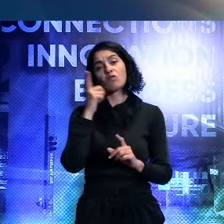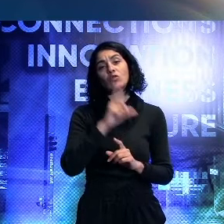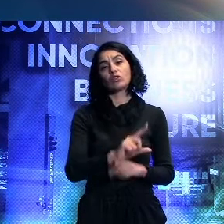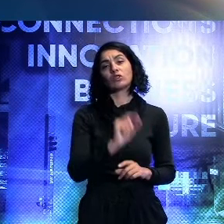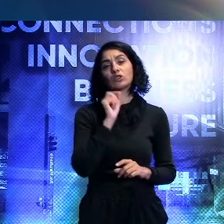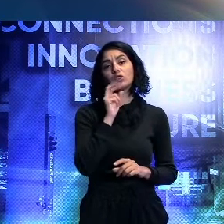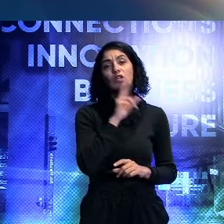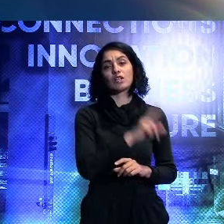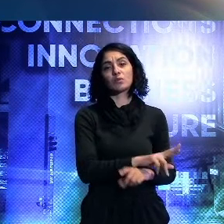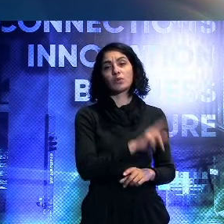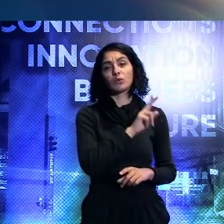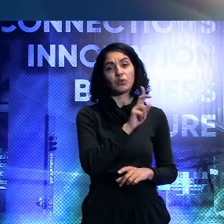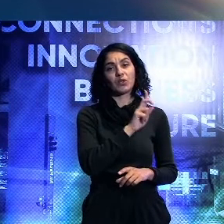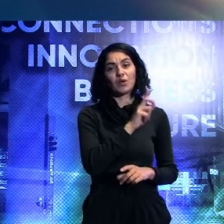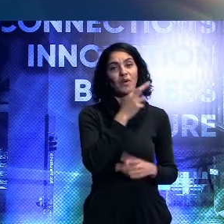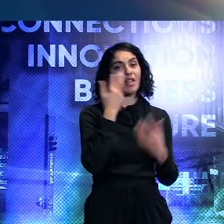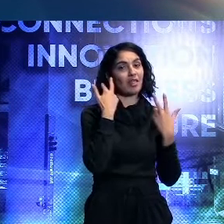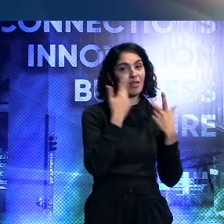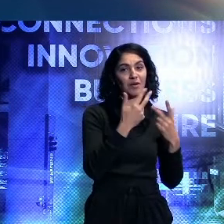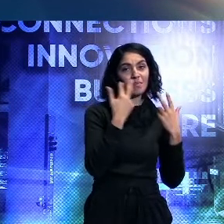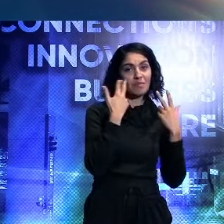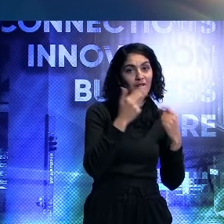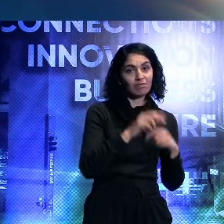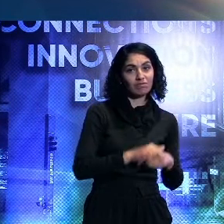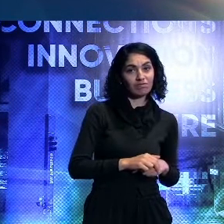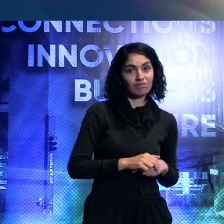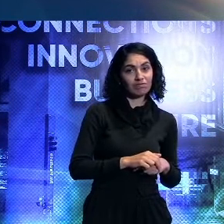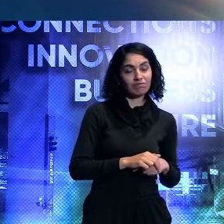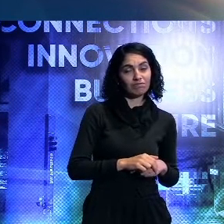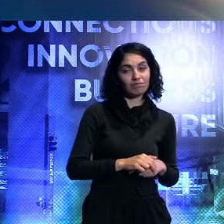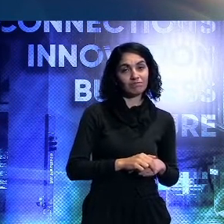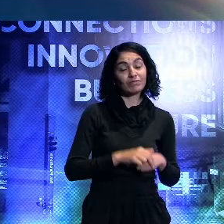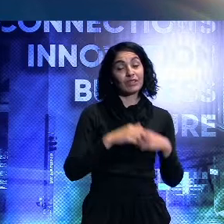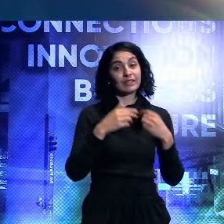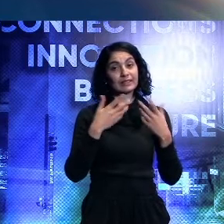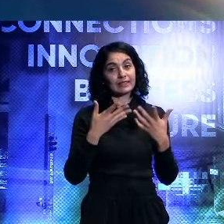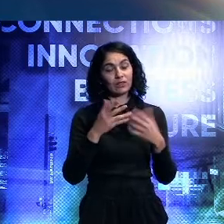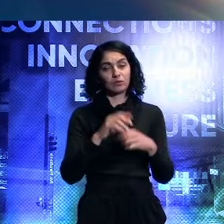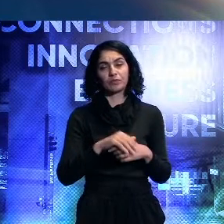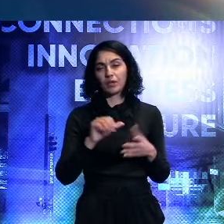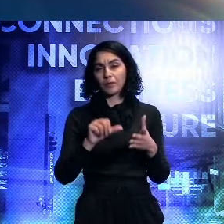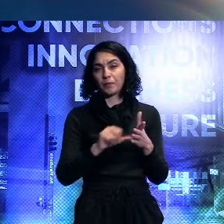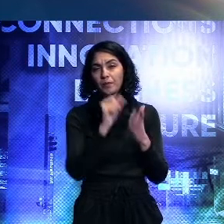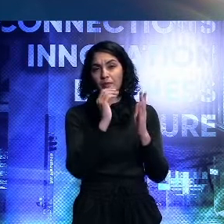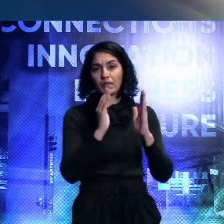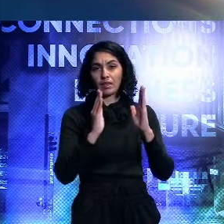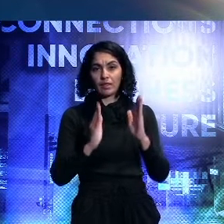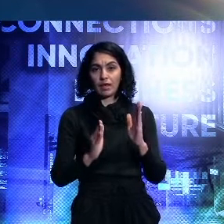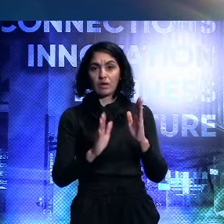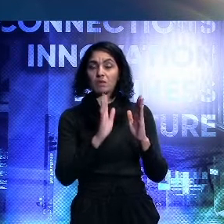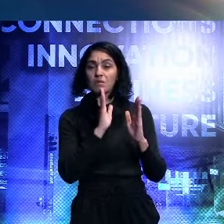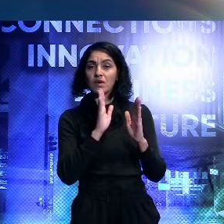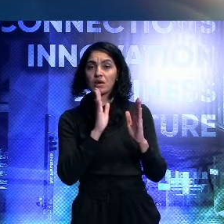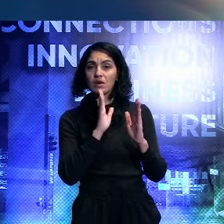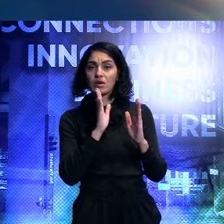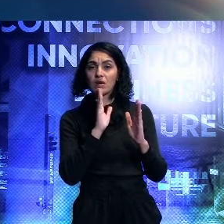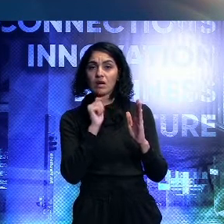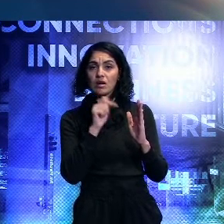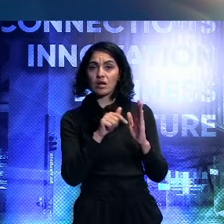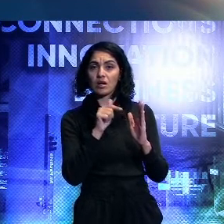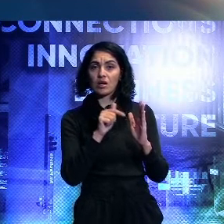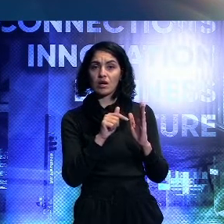que não é normal. Faz sentido para vocês? Então, a primeira etapa que é conhecer o